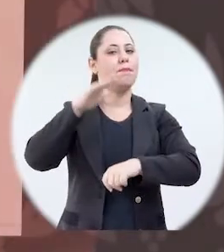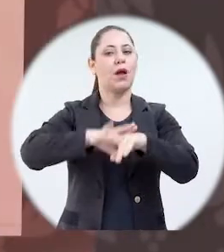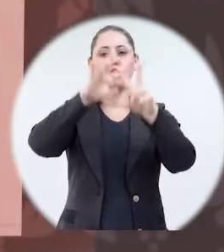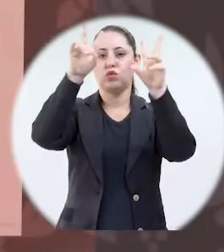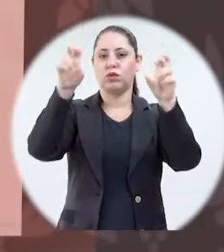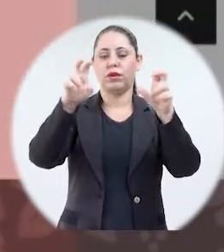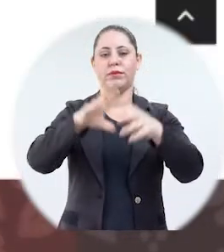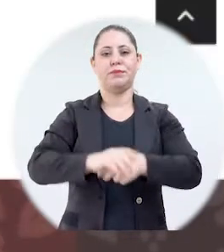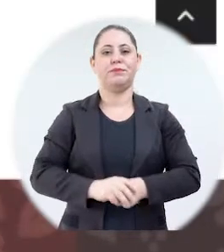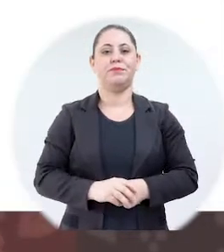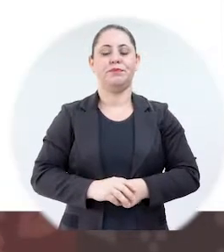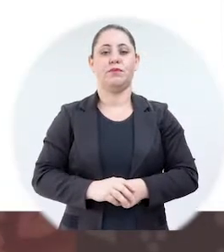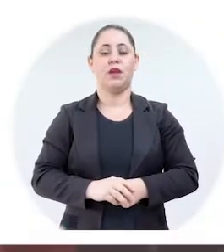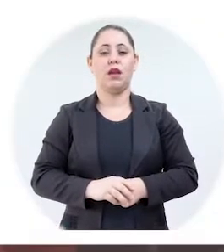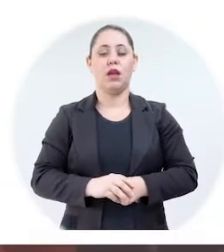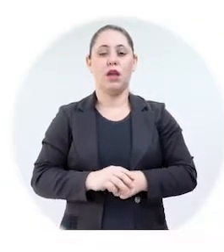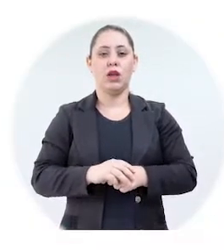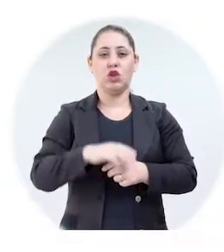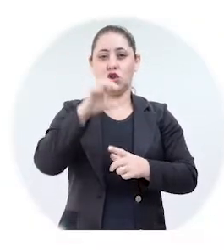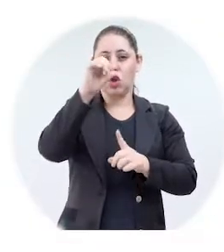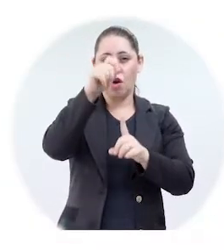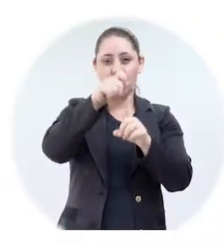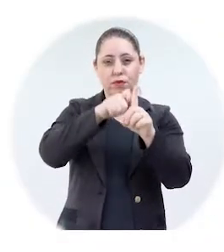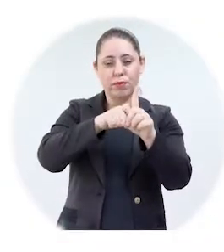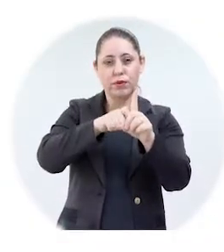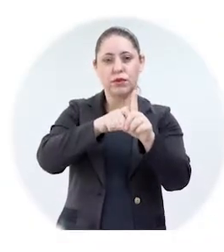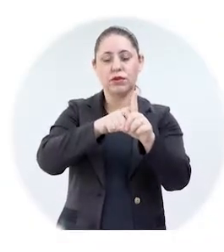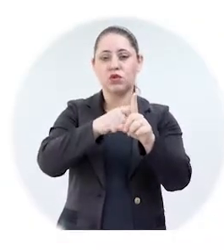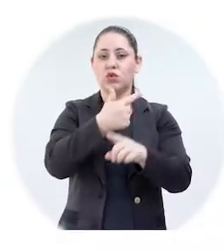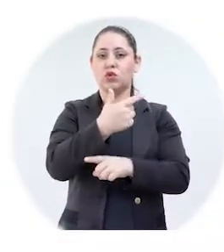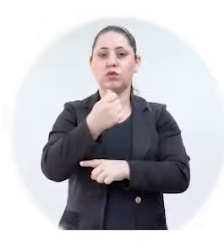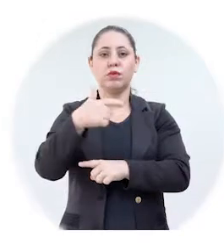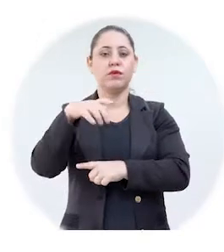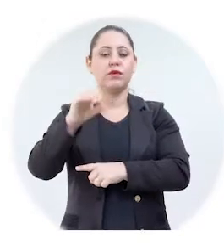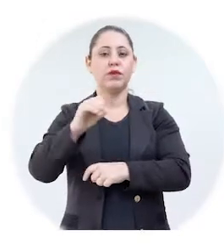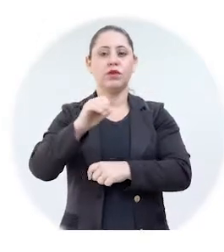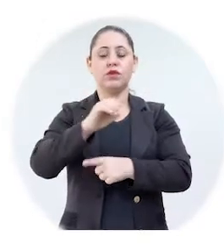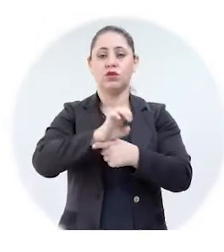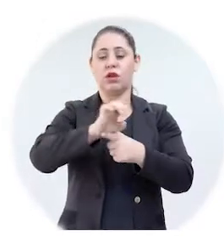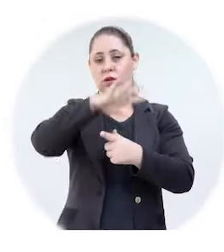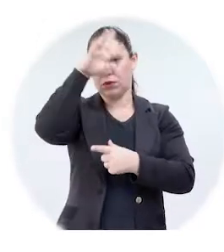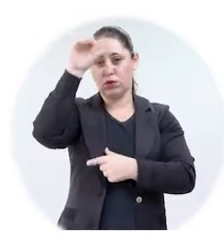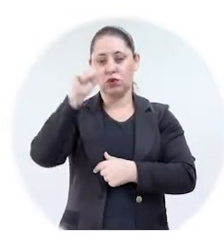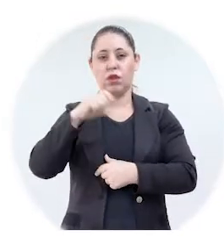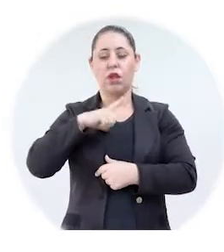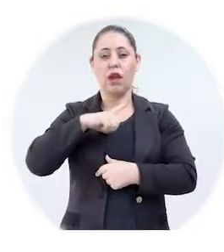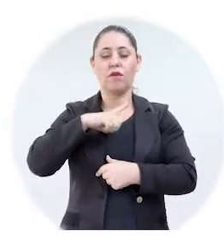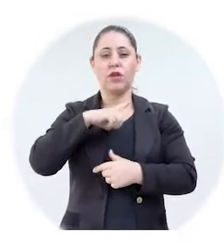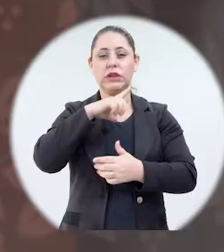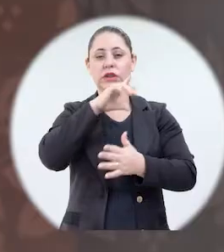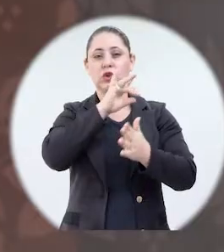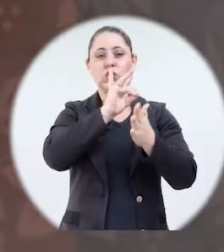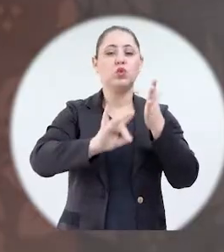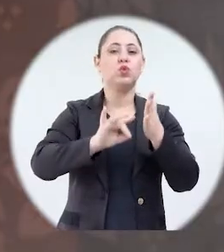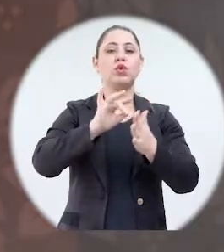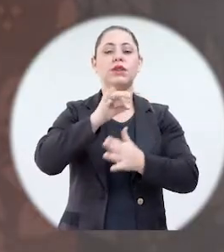sobre o tema. Nos primeiros 9 meses de 2020, Mato Grosso do Sul registrou pelo menos